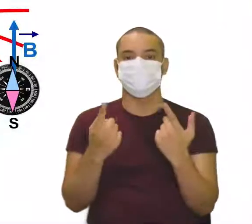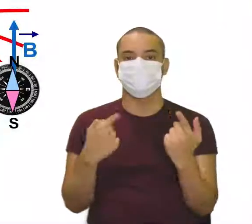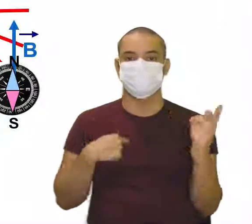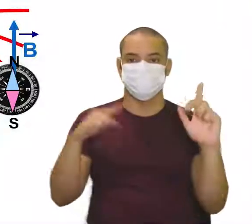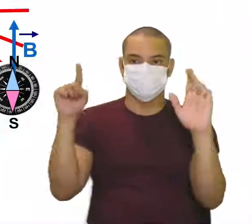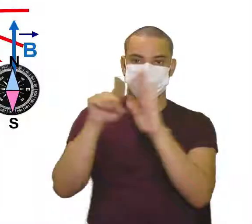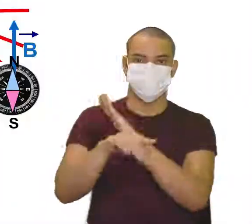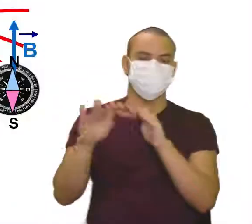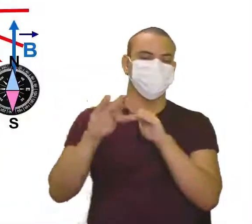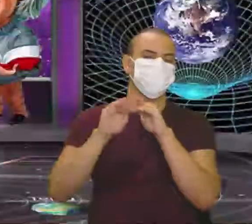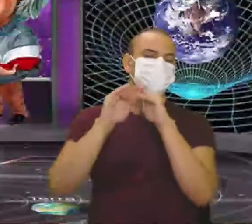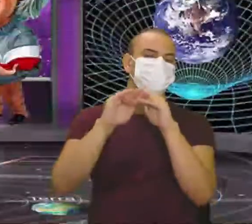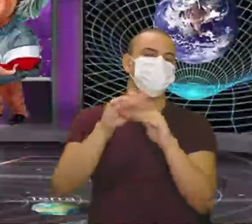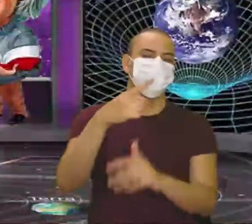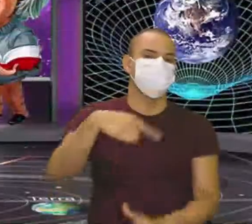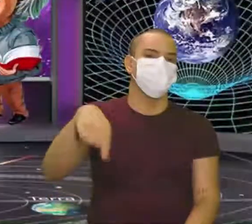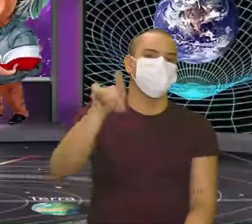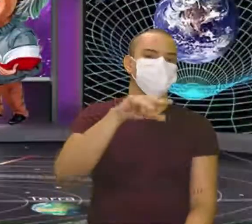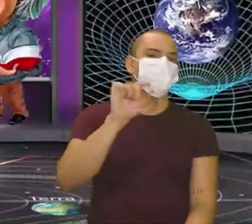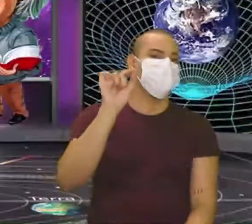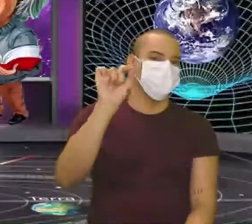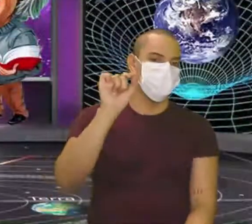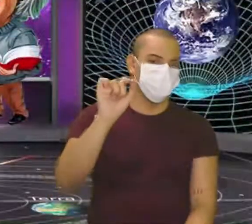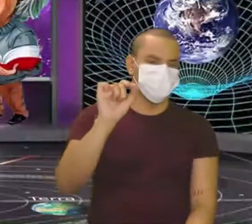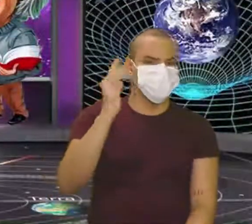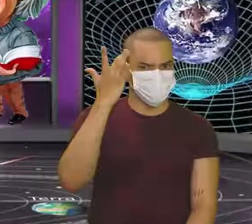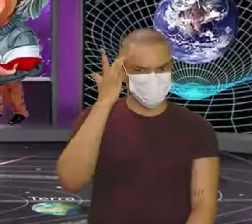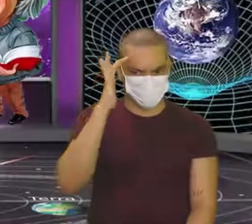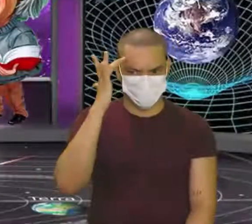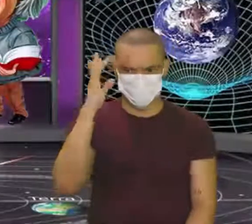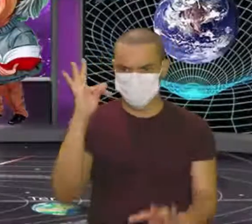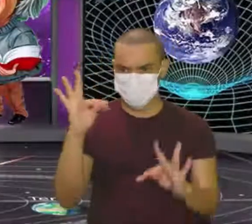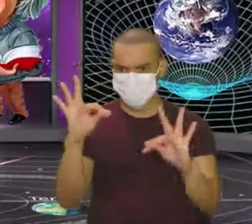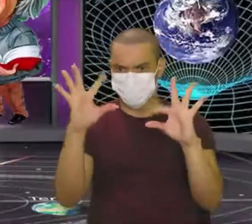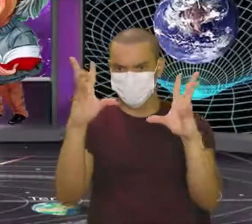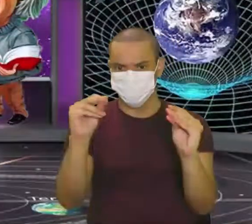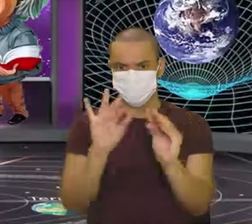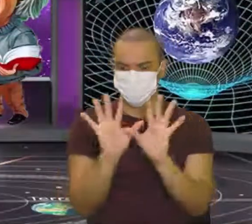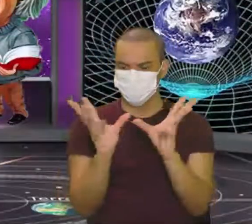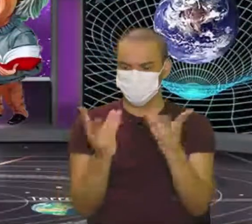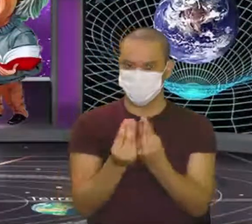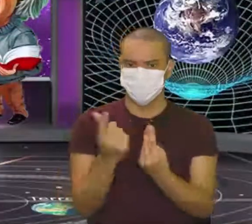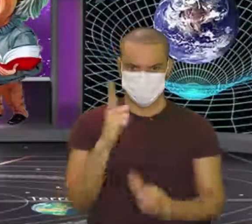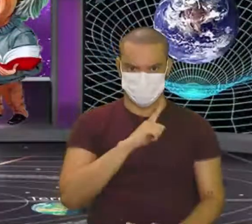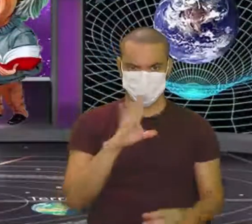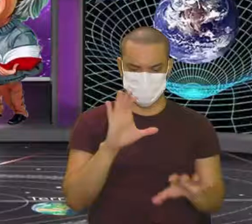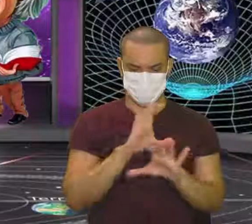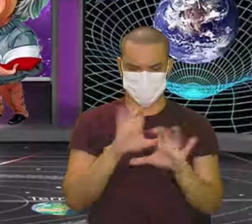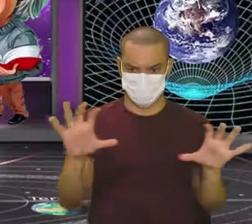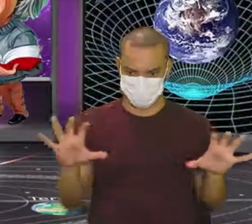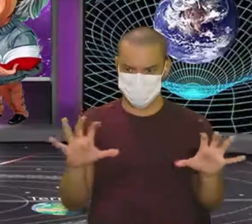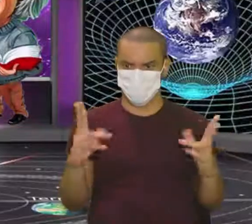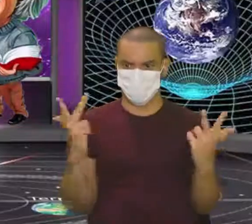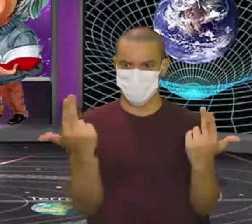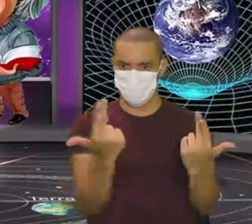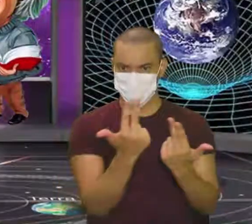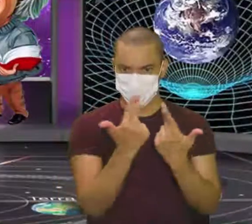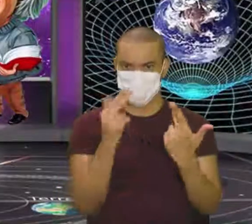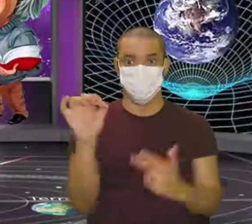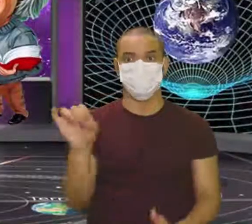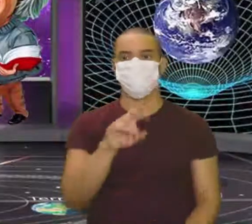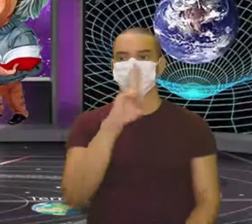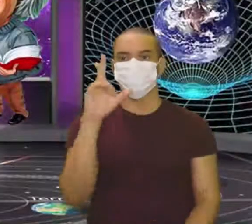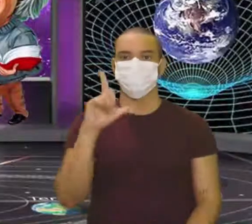eu faço a seguinte perguntinha para vocês. Será que são todas as substâncias que se comportam de maneiras iguais ou a gente